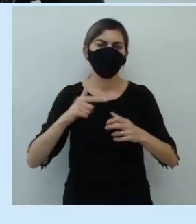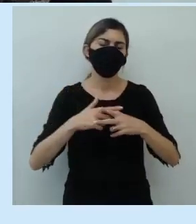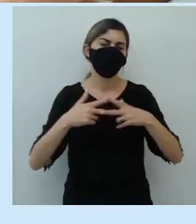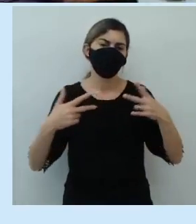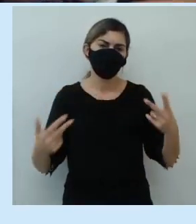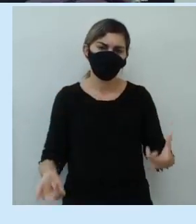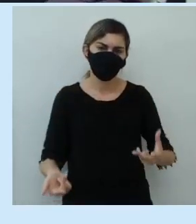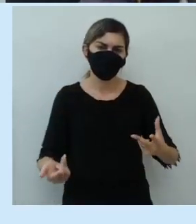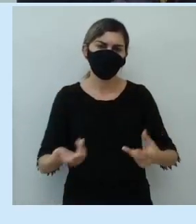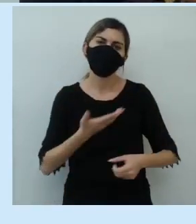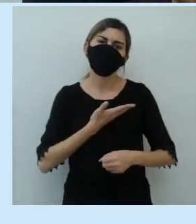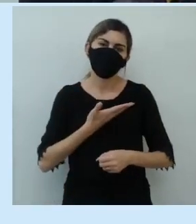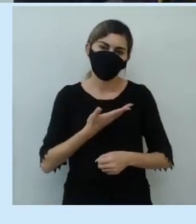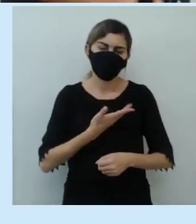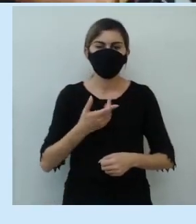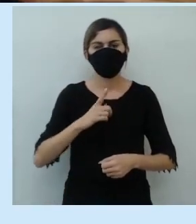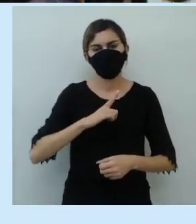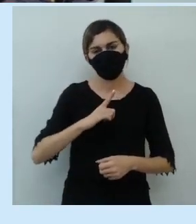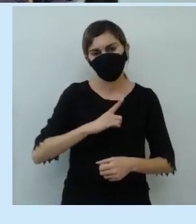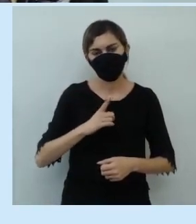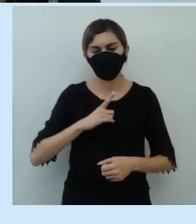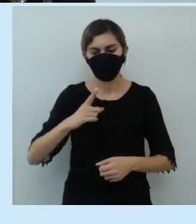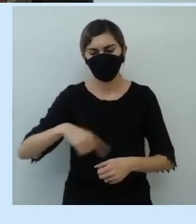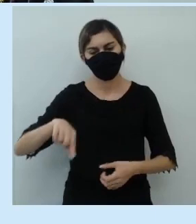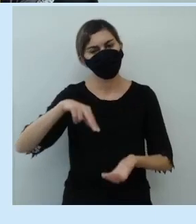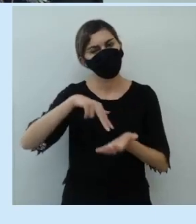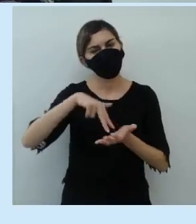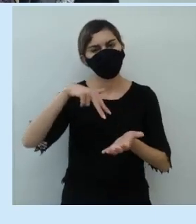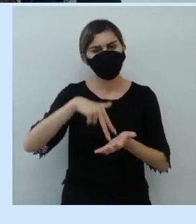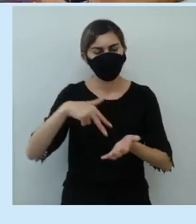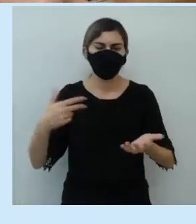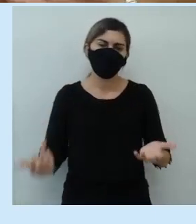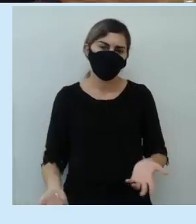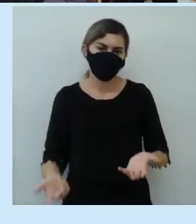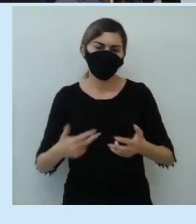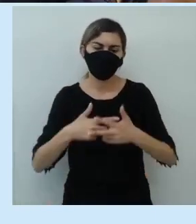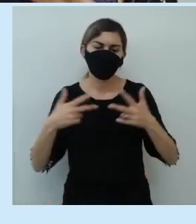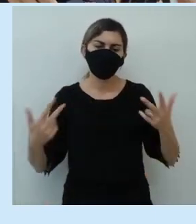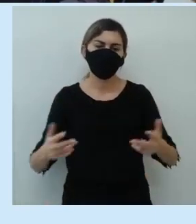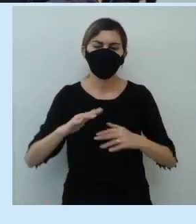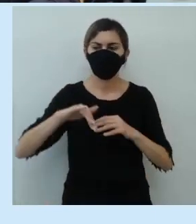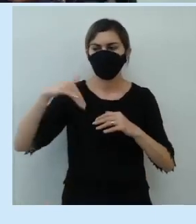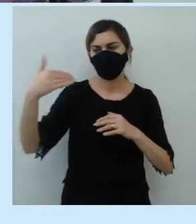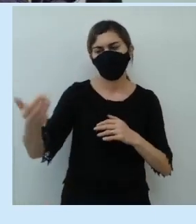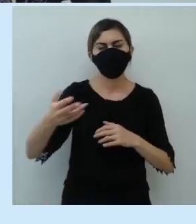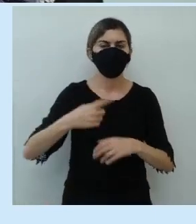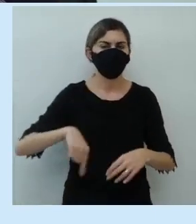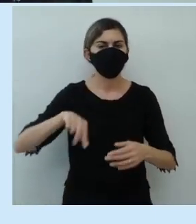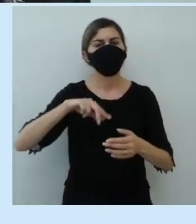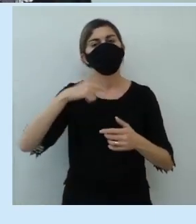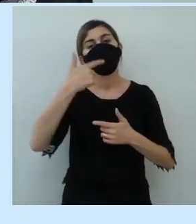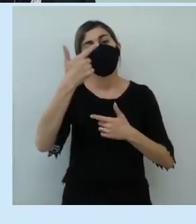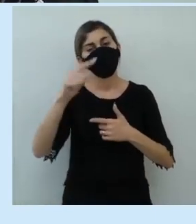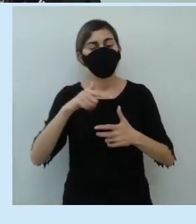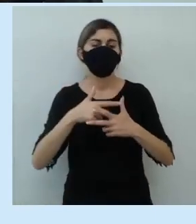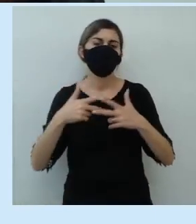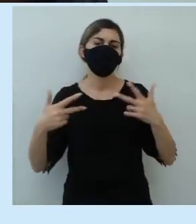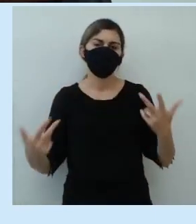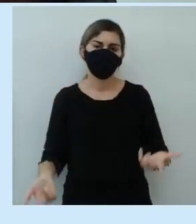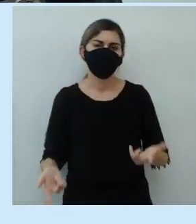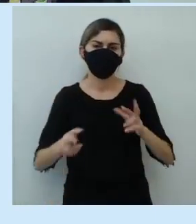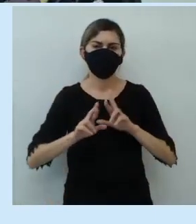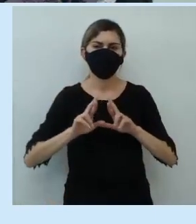coisa. Amigos que a gente tem, que na nossa presença é uma coisa, fora da nossa presença é outra